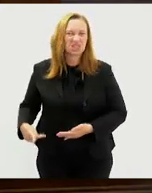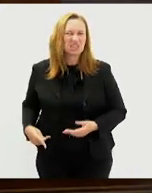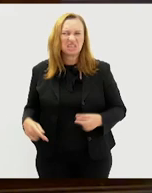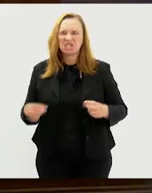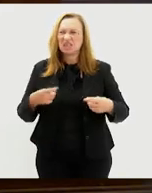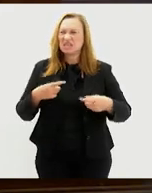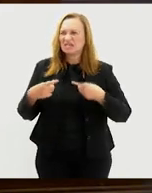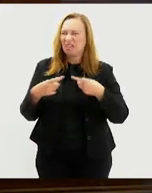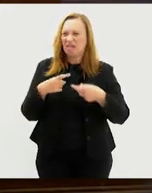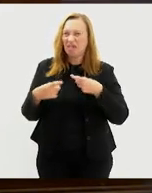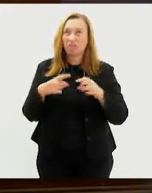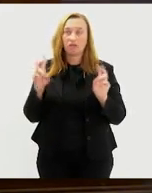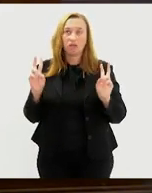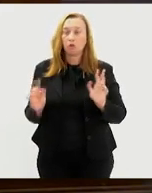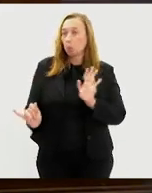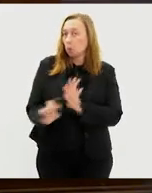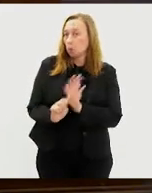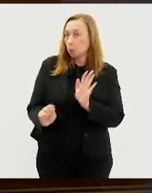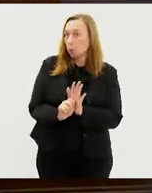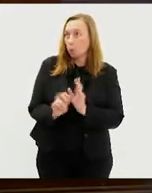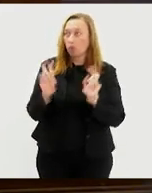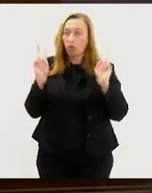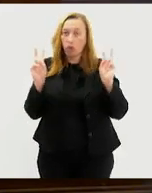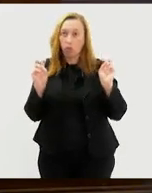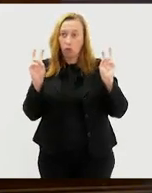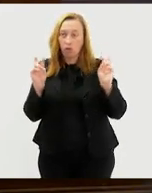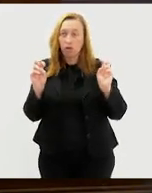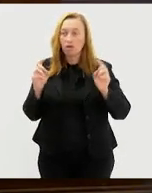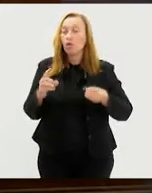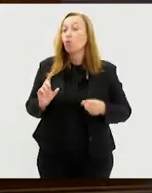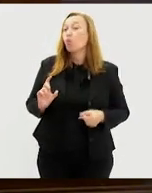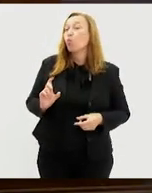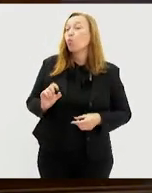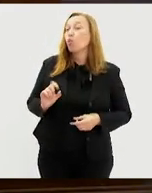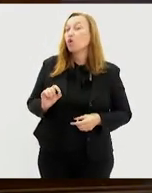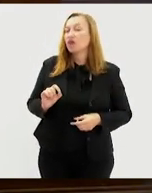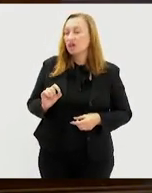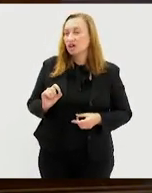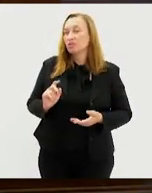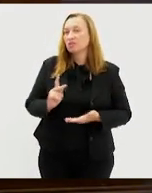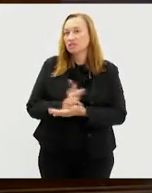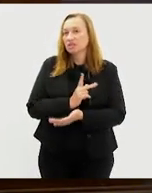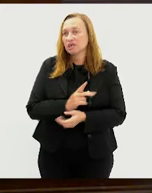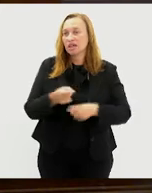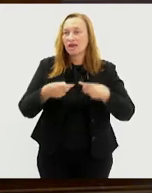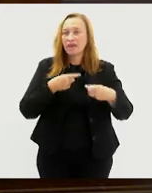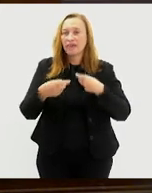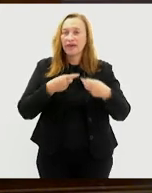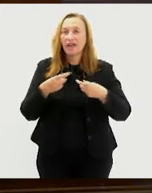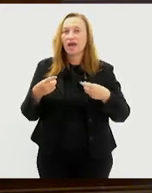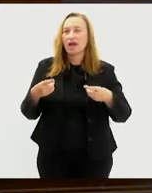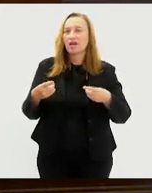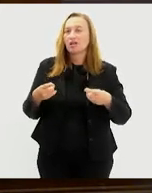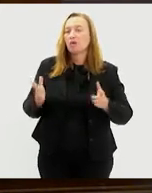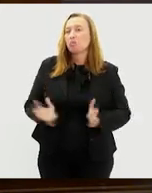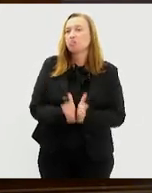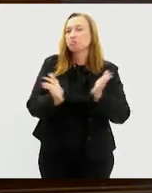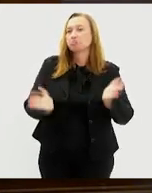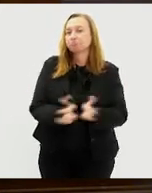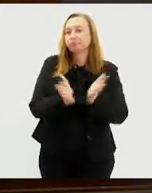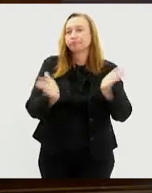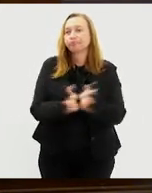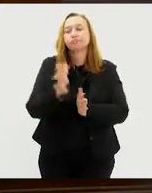drogas com muitas aspas o que se dá é uma guerra aos pobres aos pretos aos